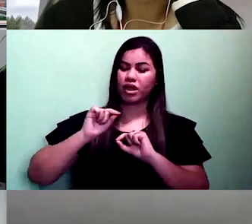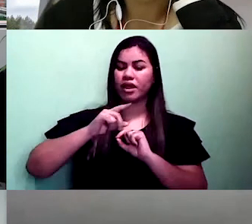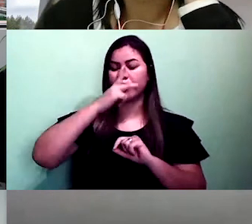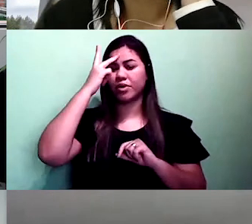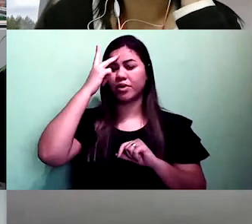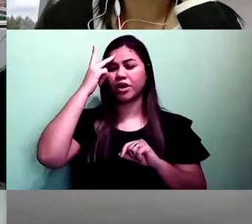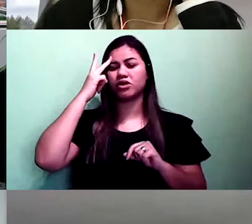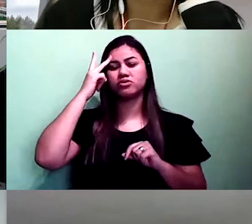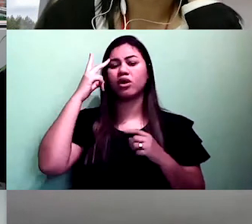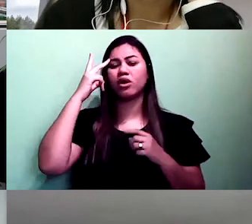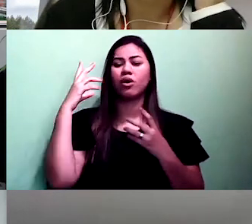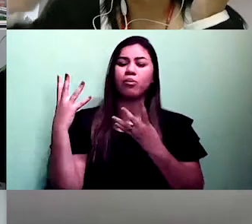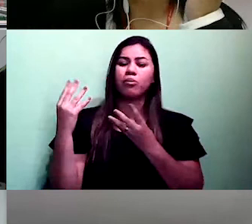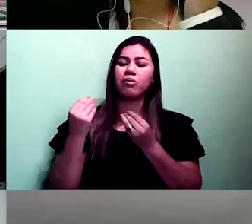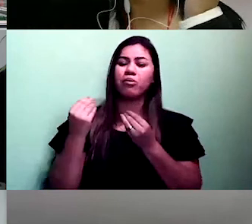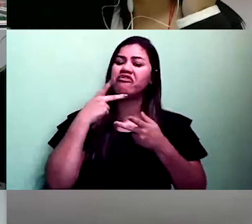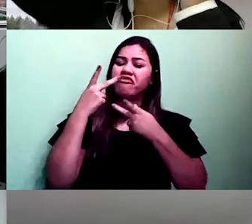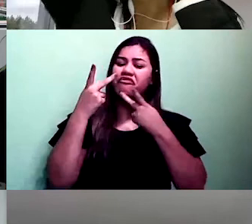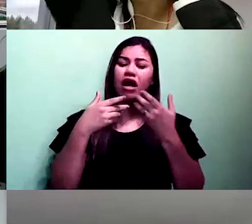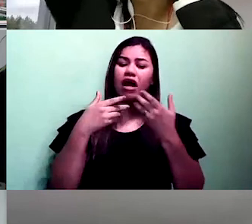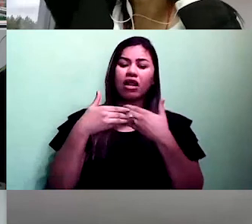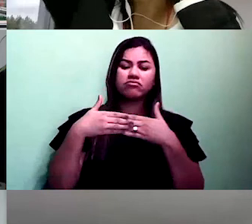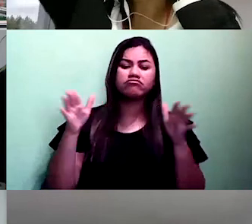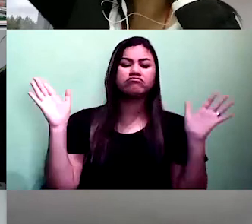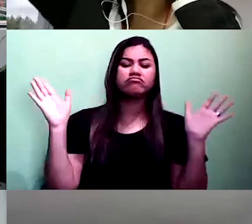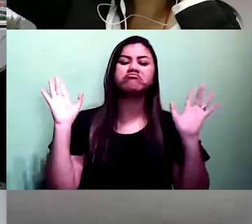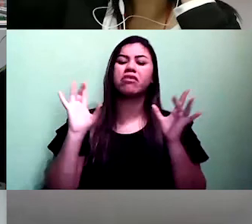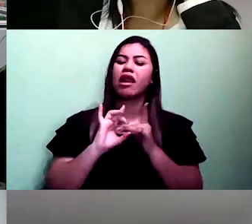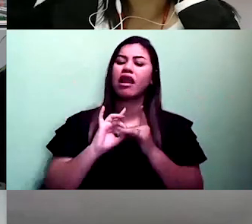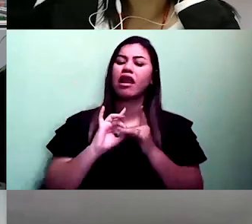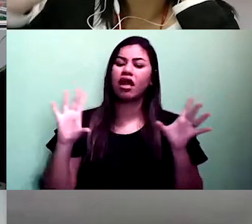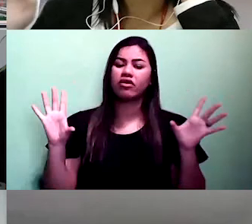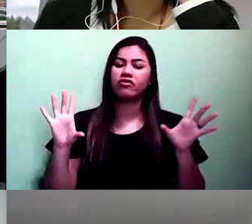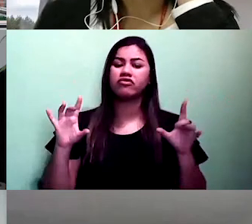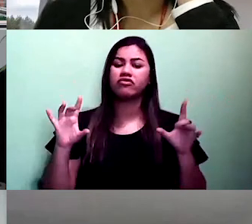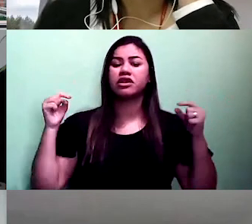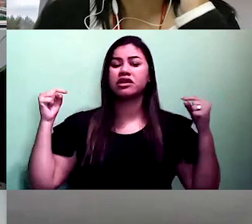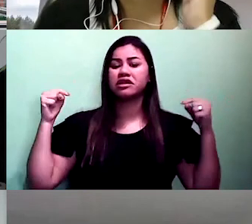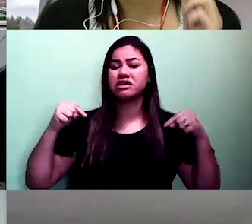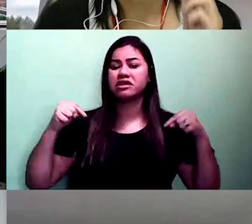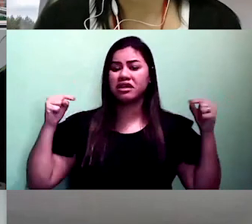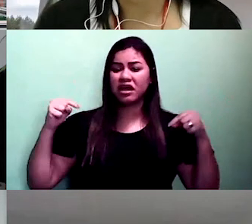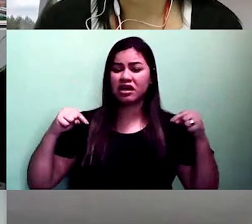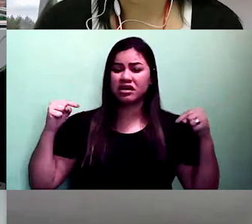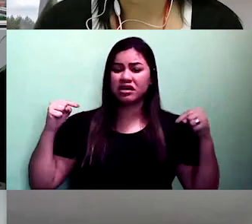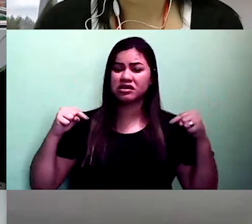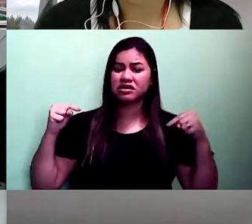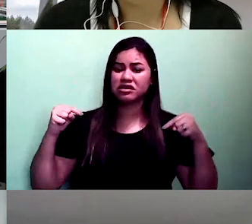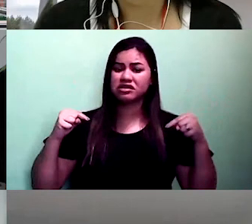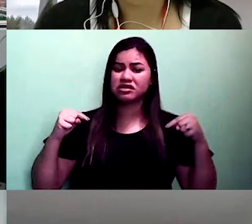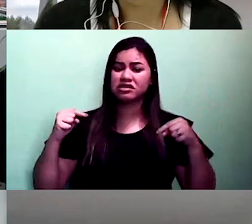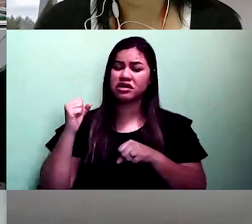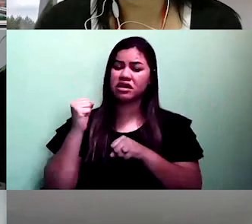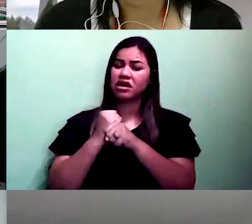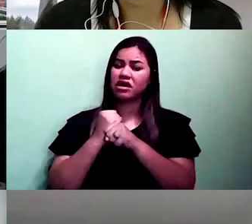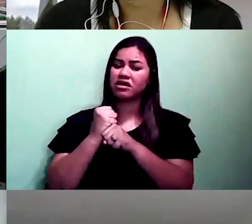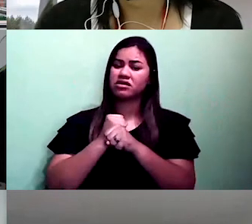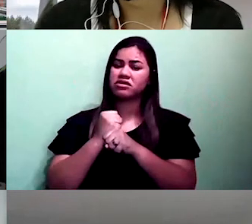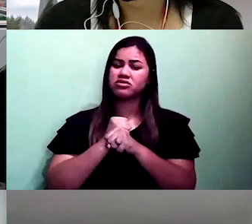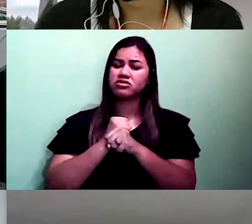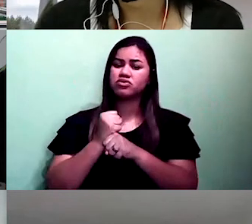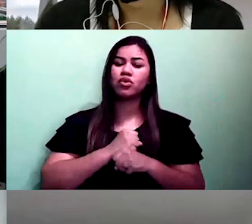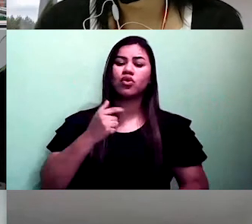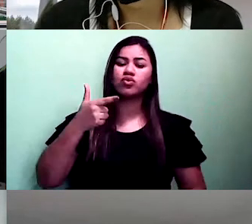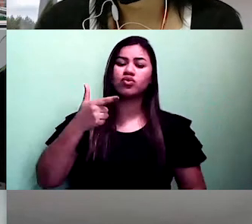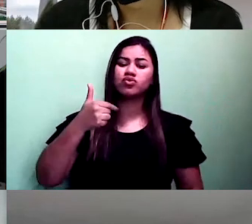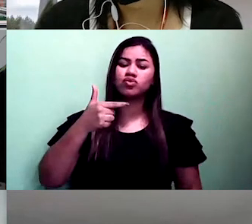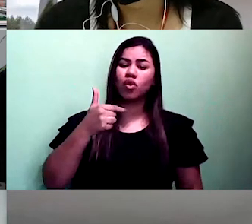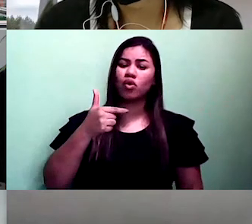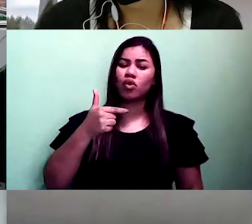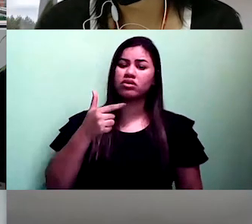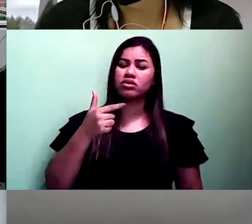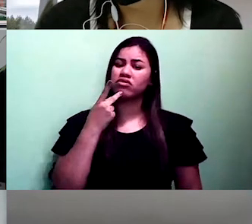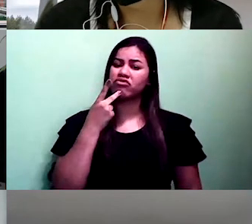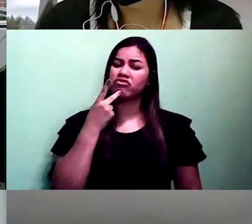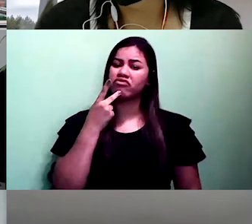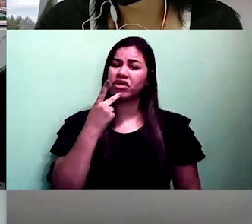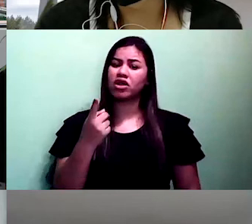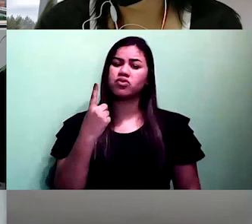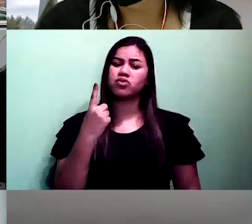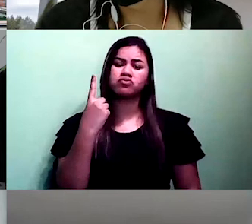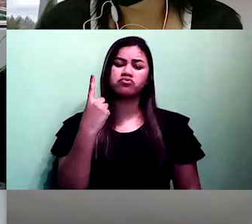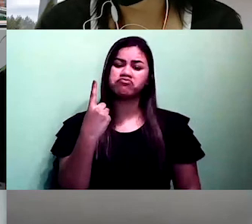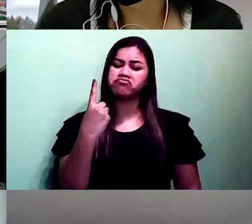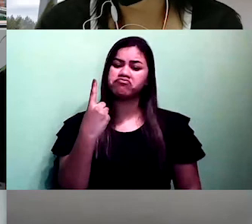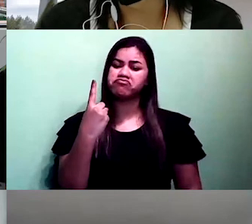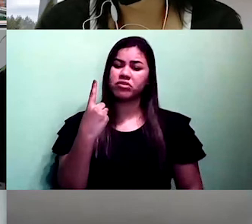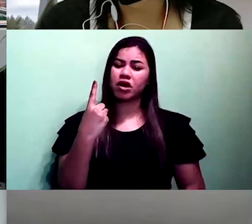aberta, e aqui na nossa comunidade, em 12 anos de Mackenzie, eu posso dizer que eu tive um